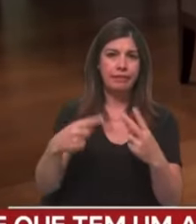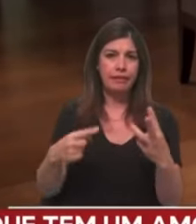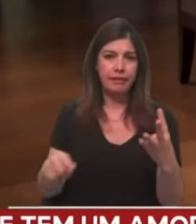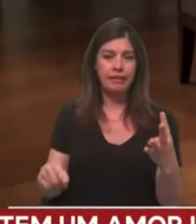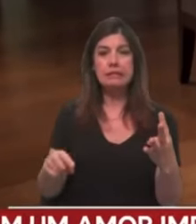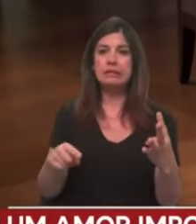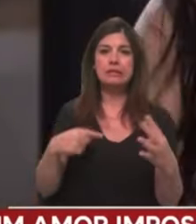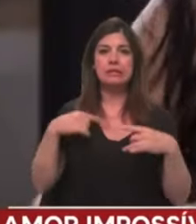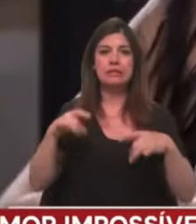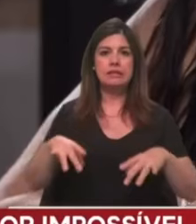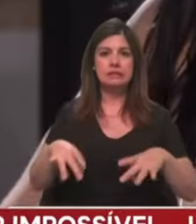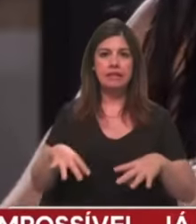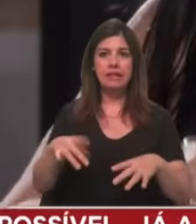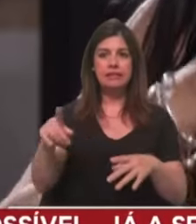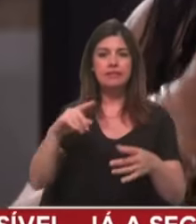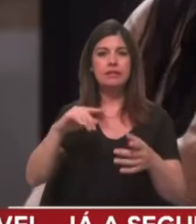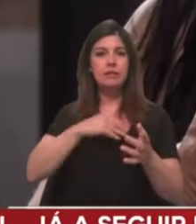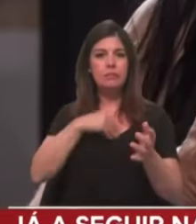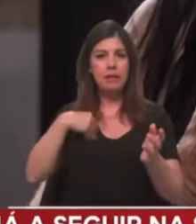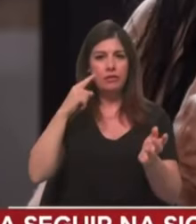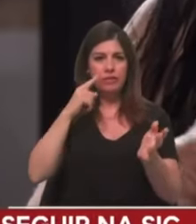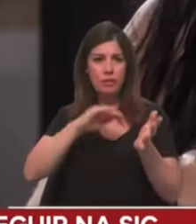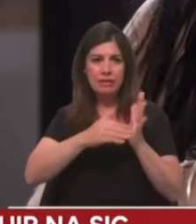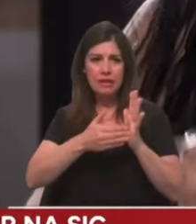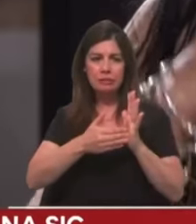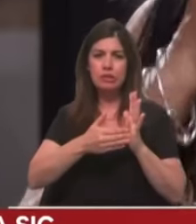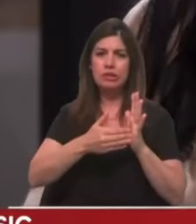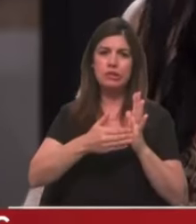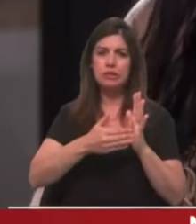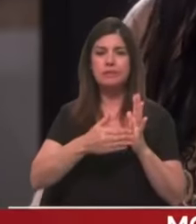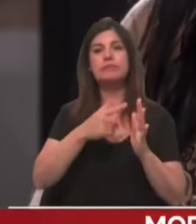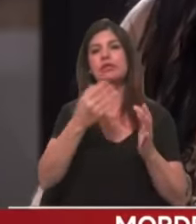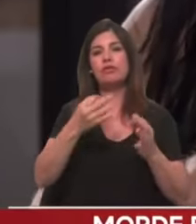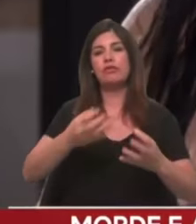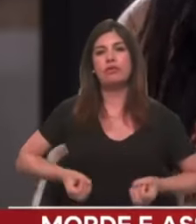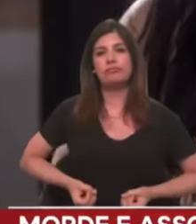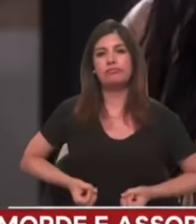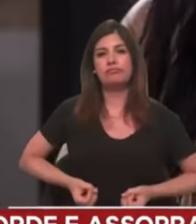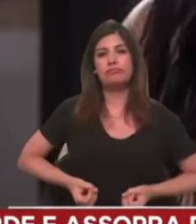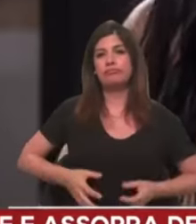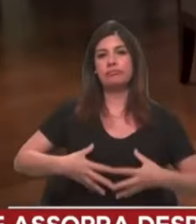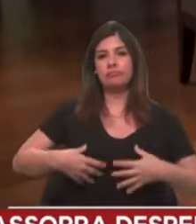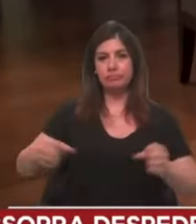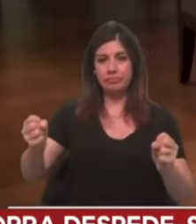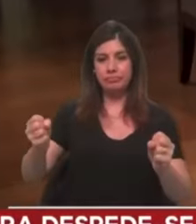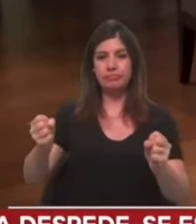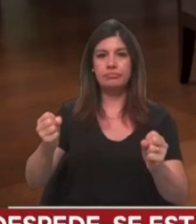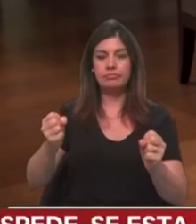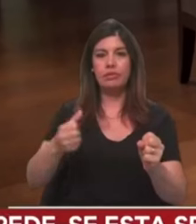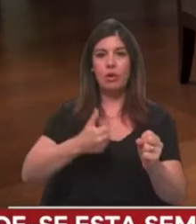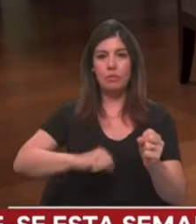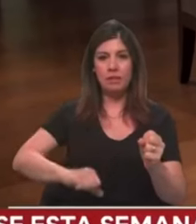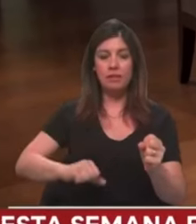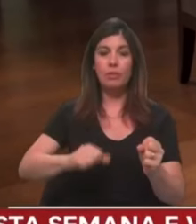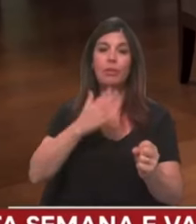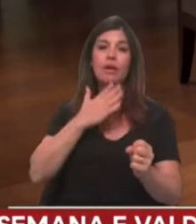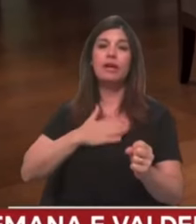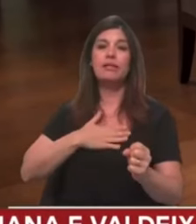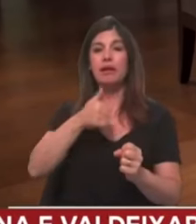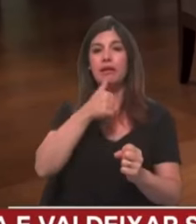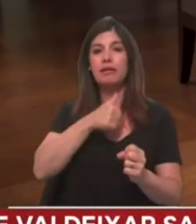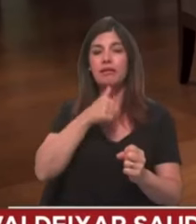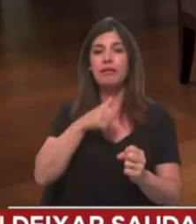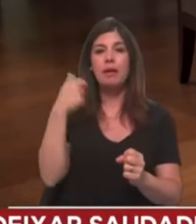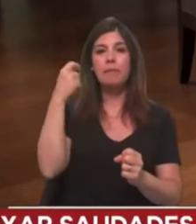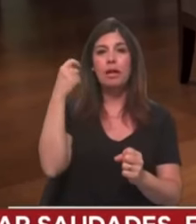E uma das consequências foi, obviamente, uma menopausa radical imediata, não é? Portanto, não foi uma coisa progressiva,